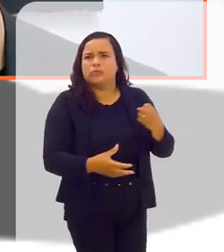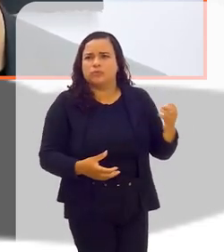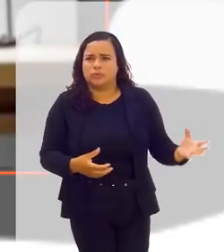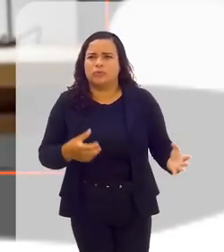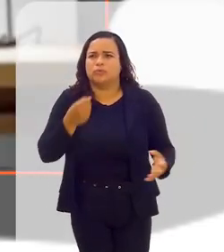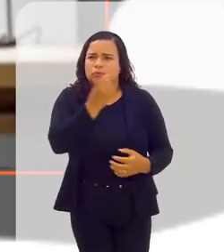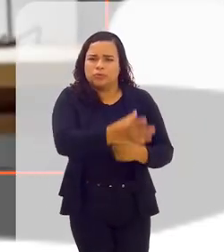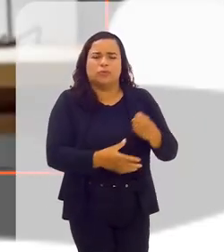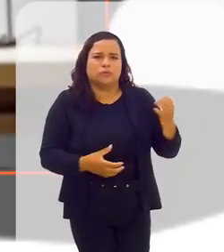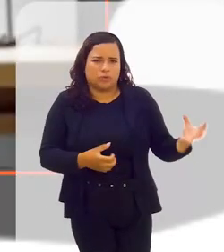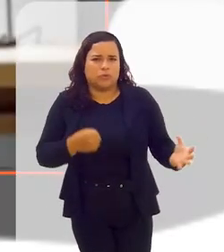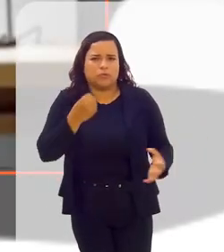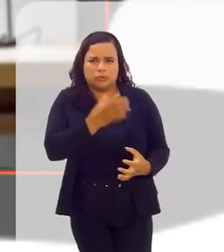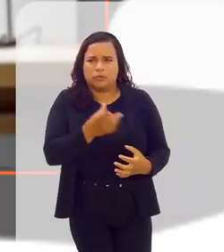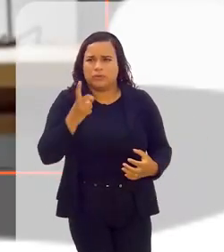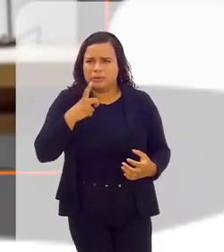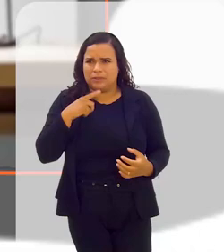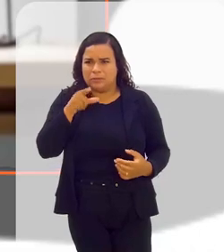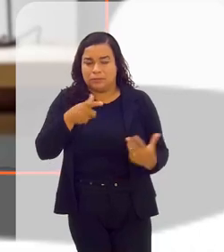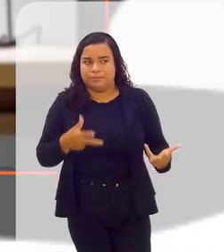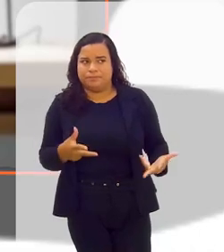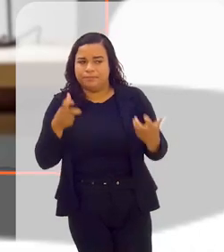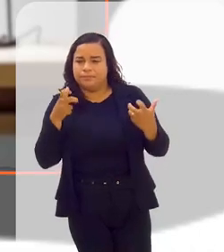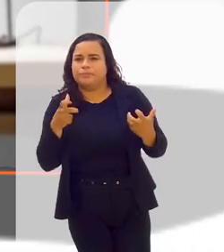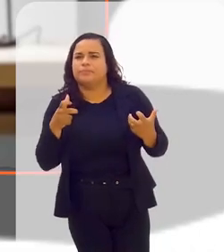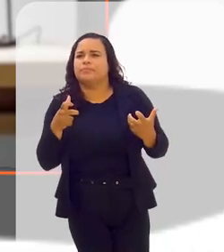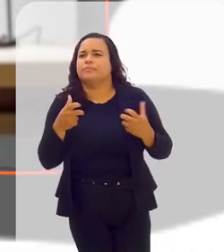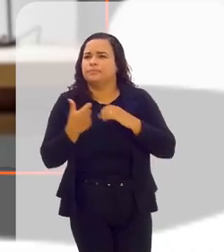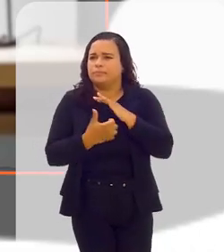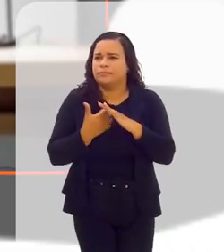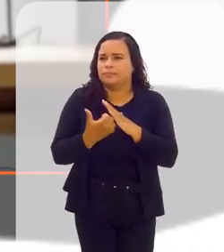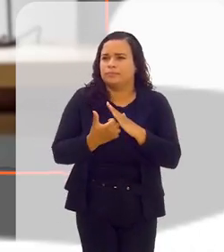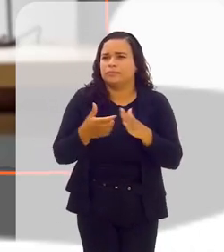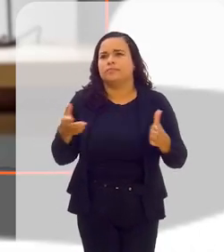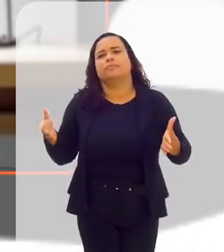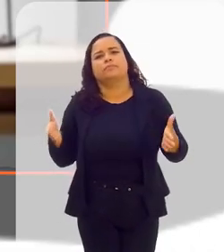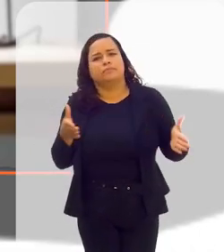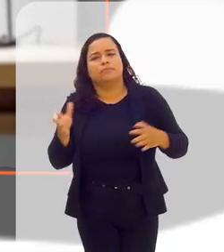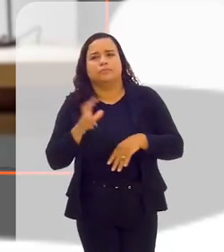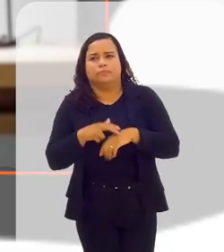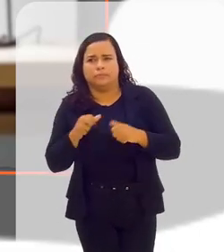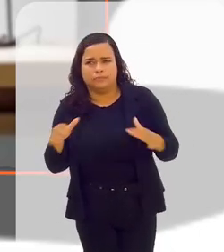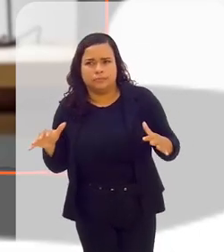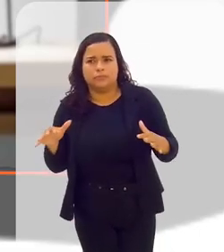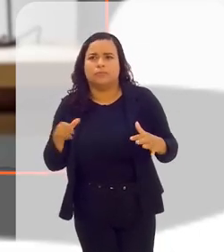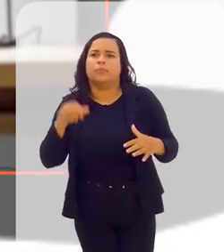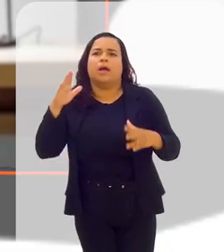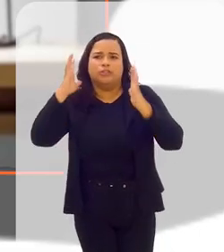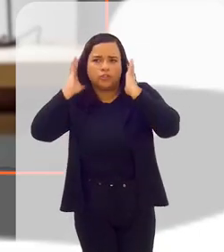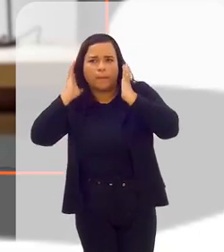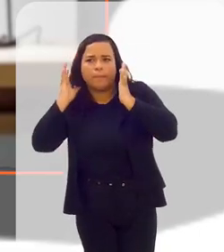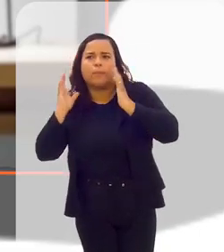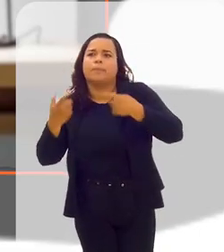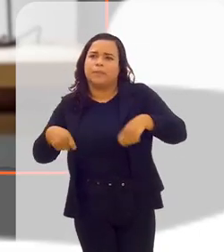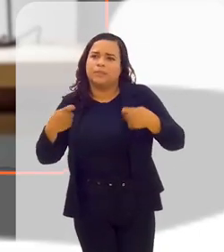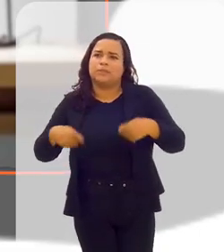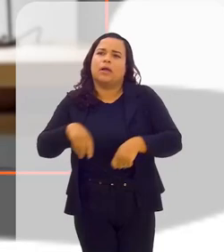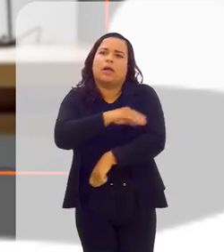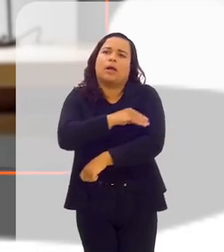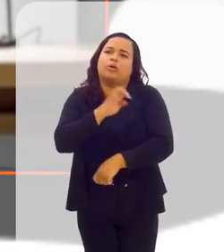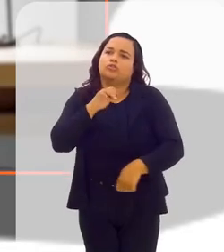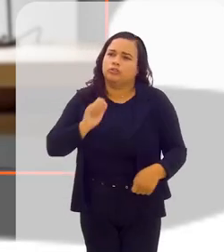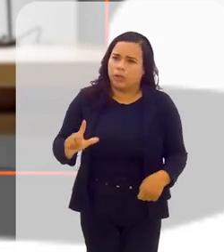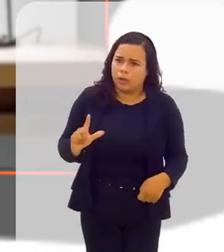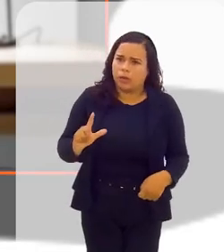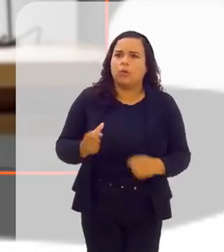que produzia álcool gel durante, você teve essa sacação empresarial durante a pandemia, muito mais do que shampoo e condicionador,